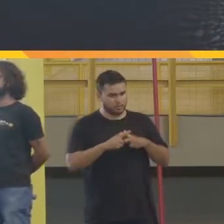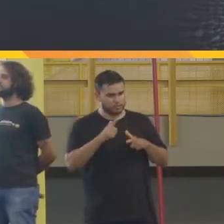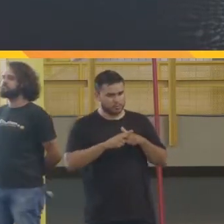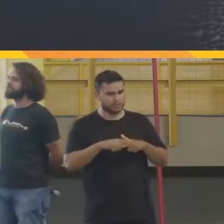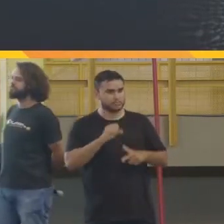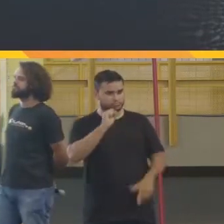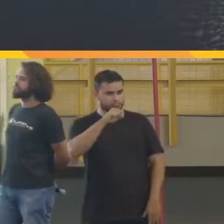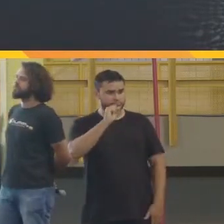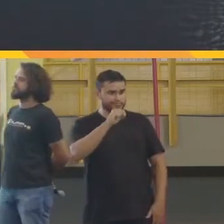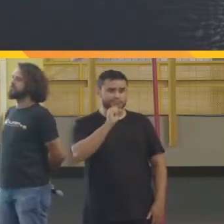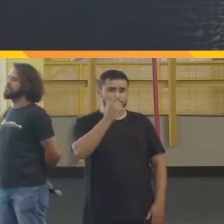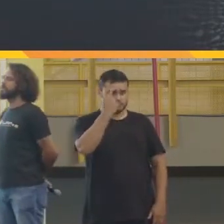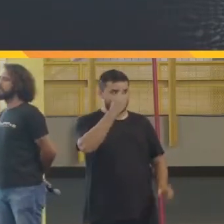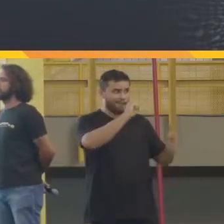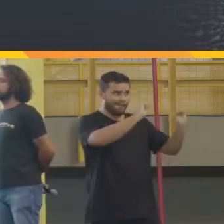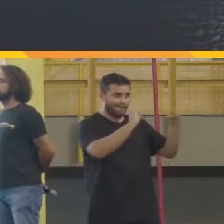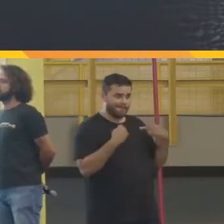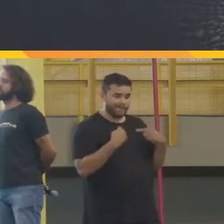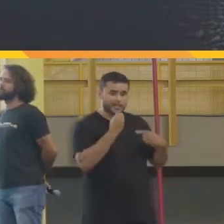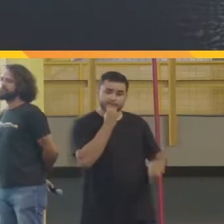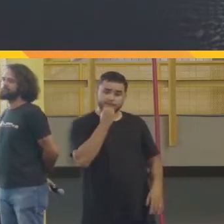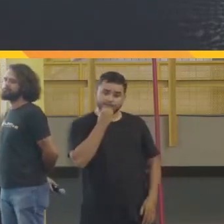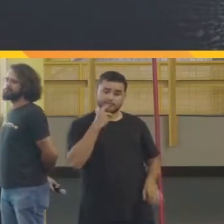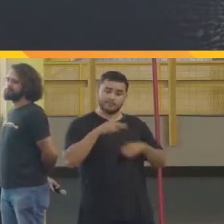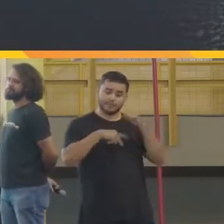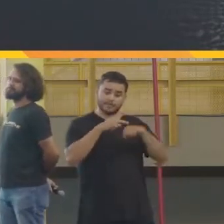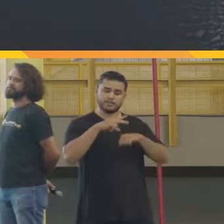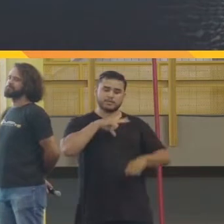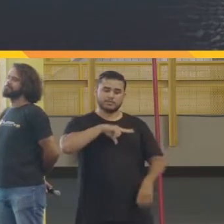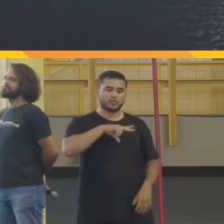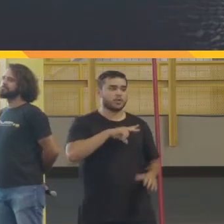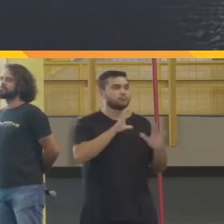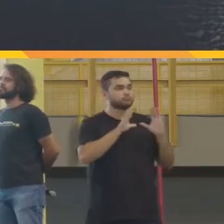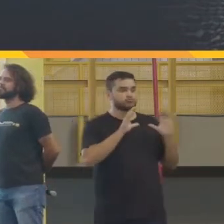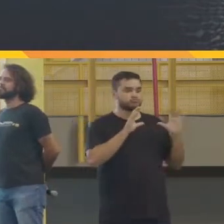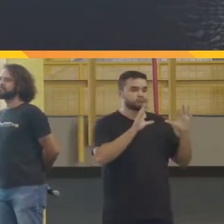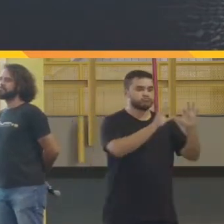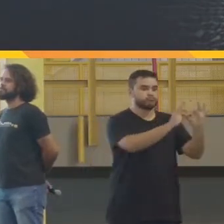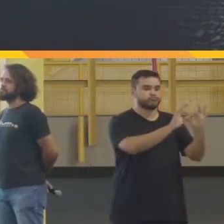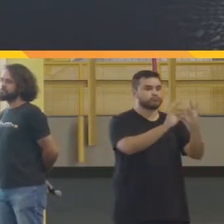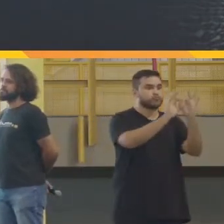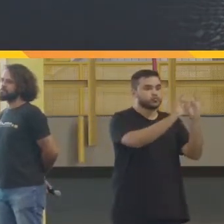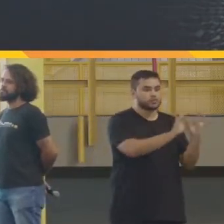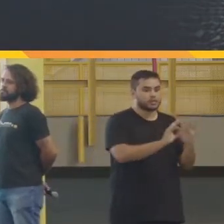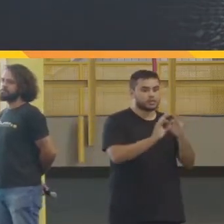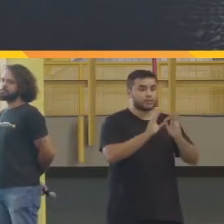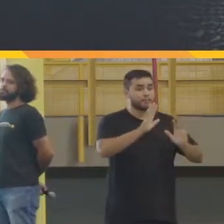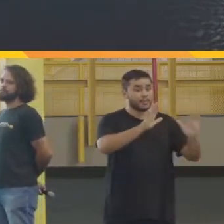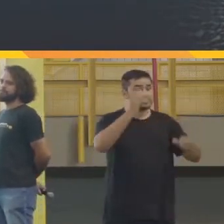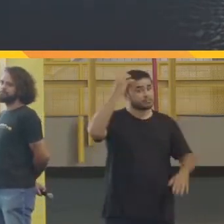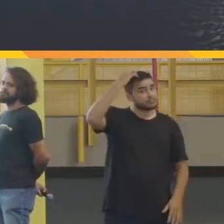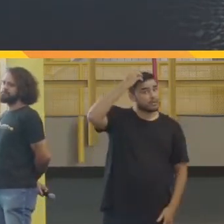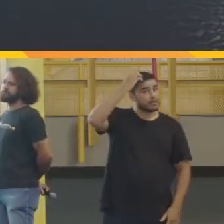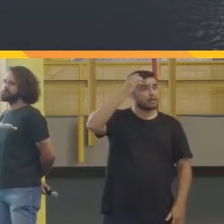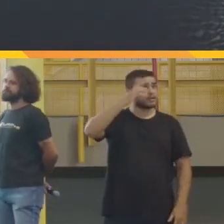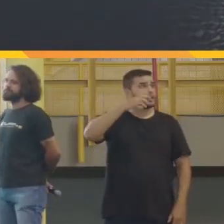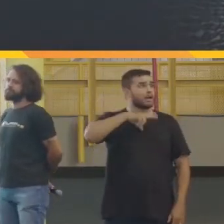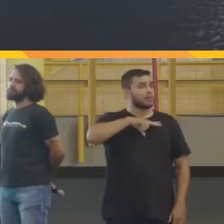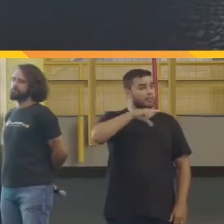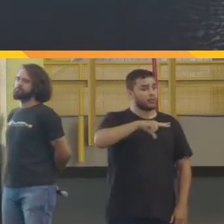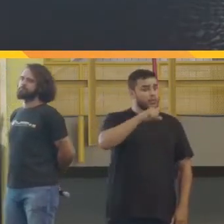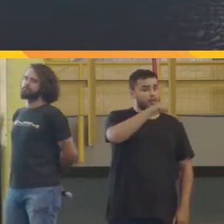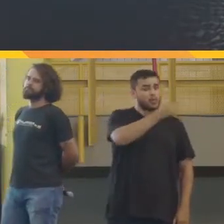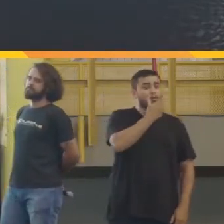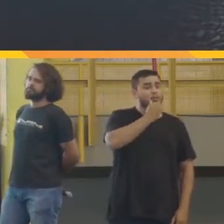Napoleão? Deveria estar nesse congresso? Mas o rei de Portugal estava em Portugal? Estava no